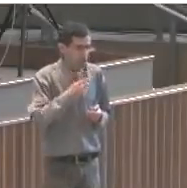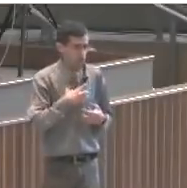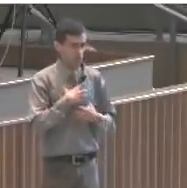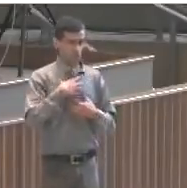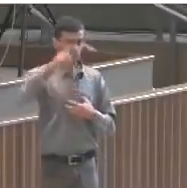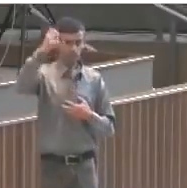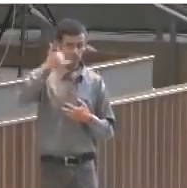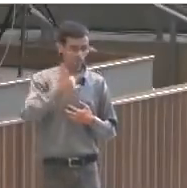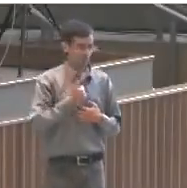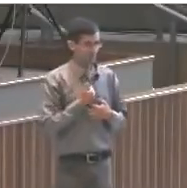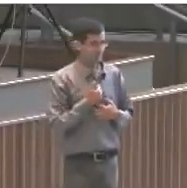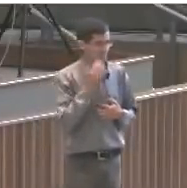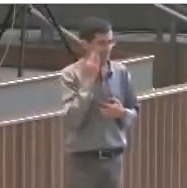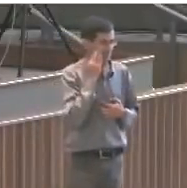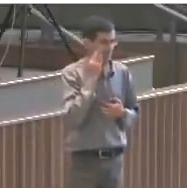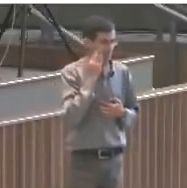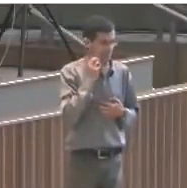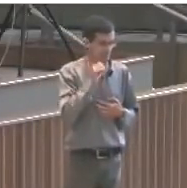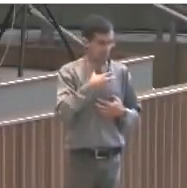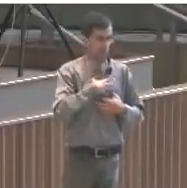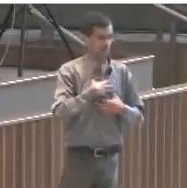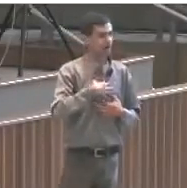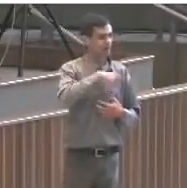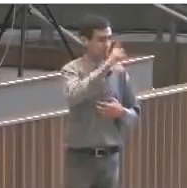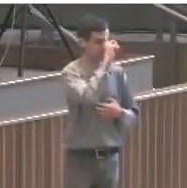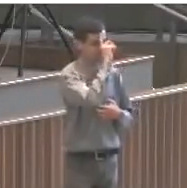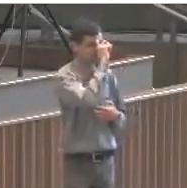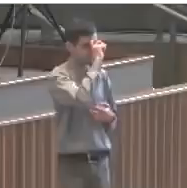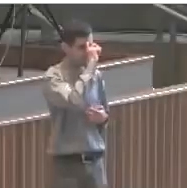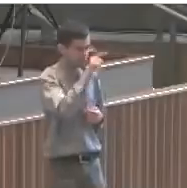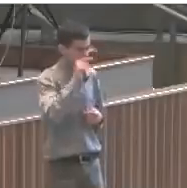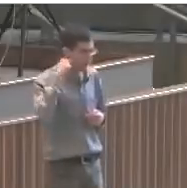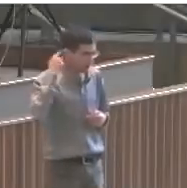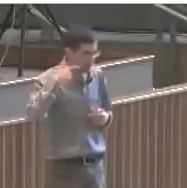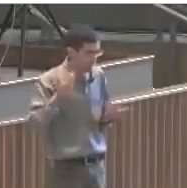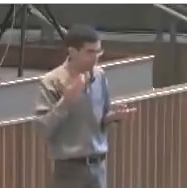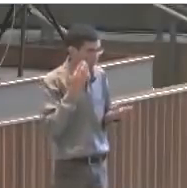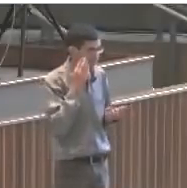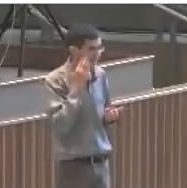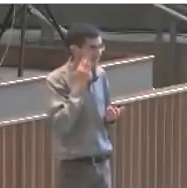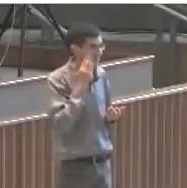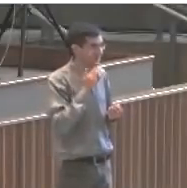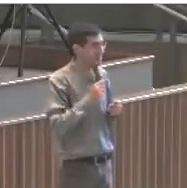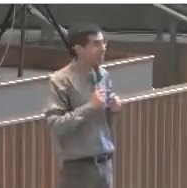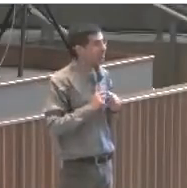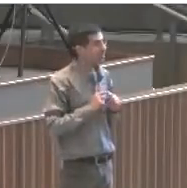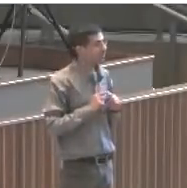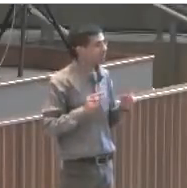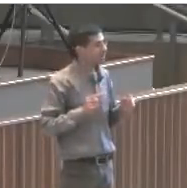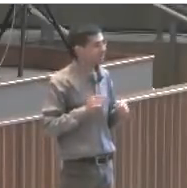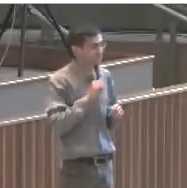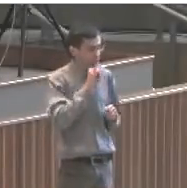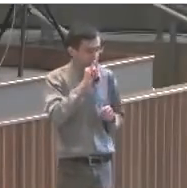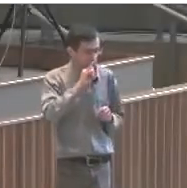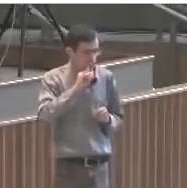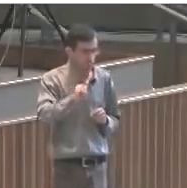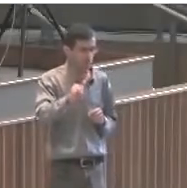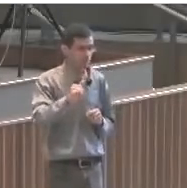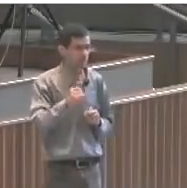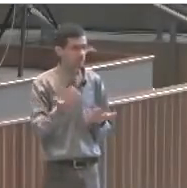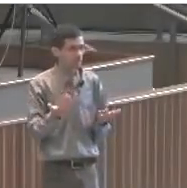ela ia me internar né eu vi o que era maluco foi sua professora